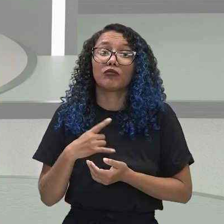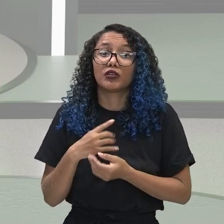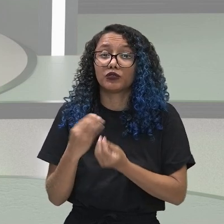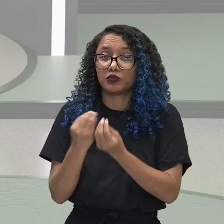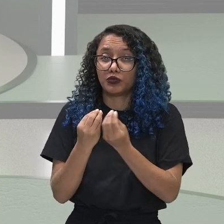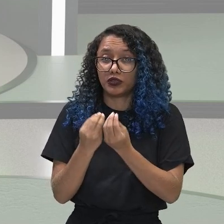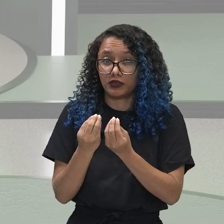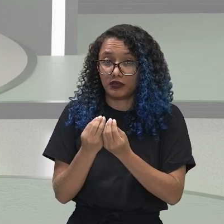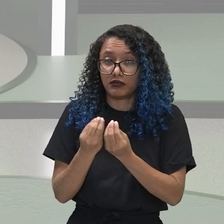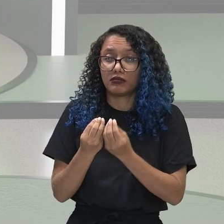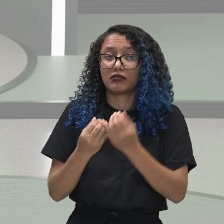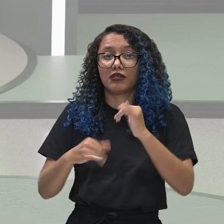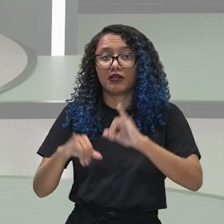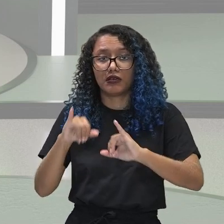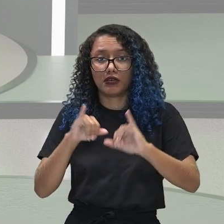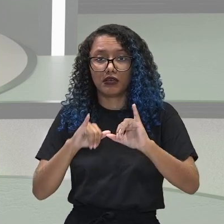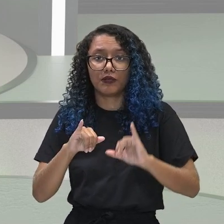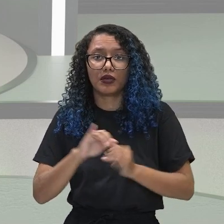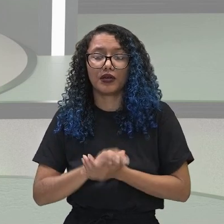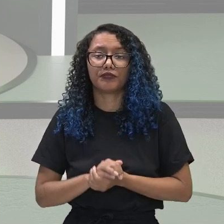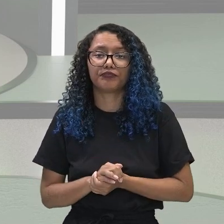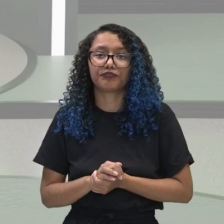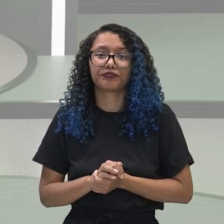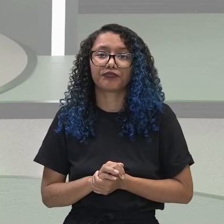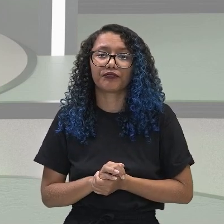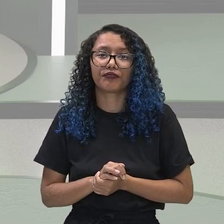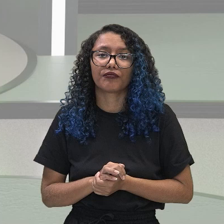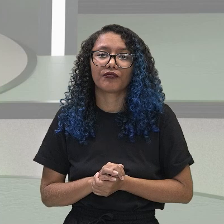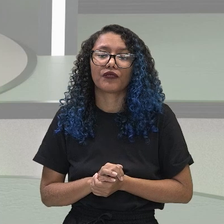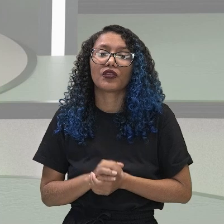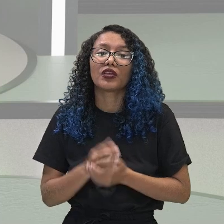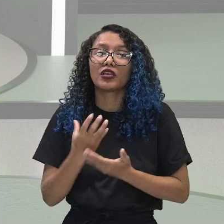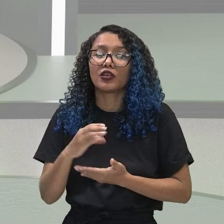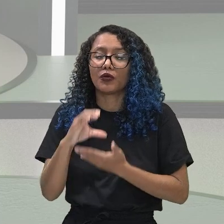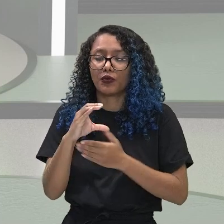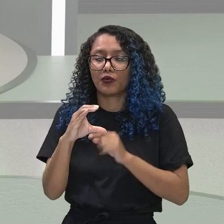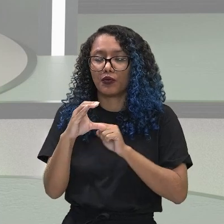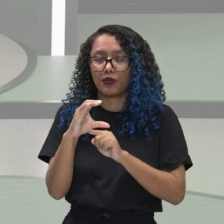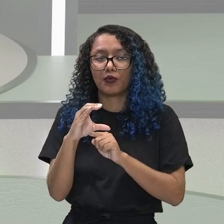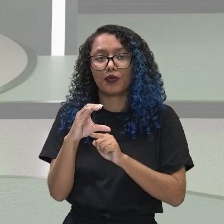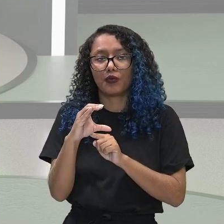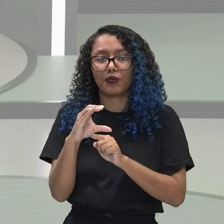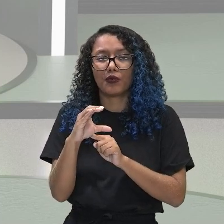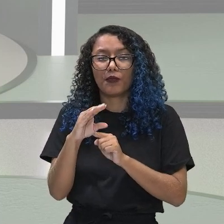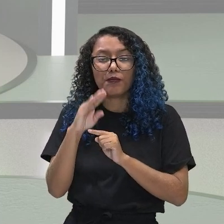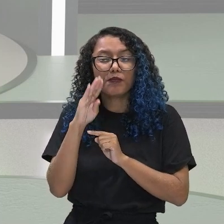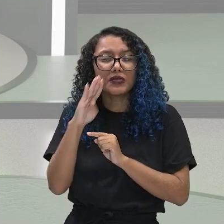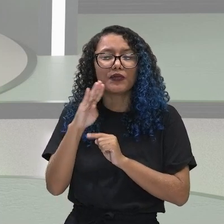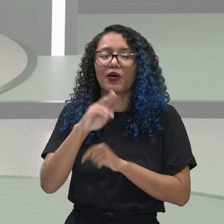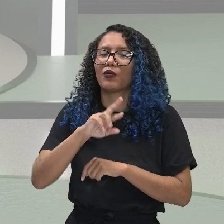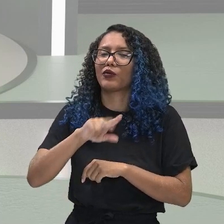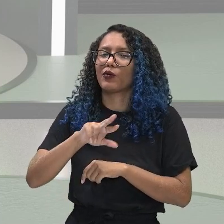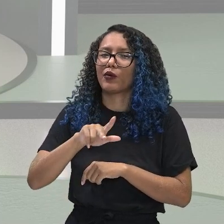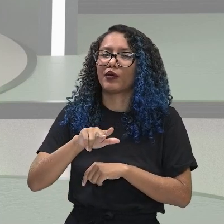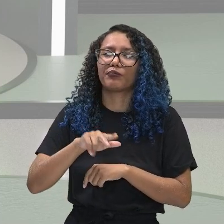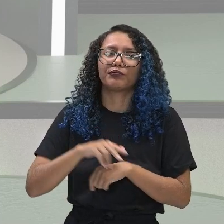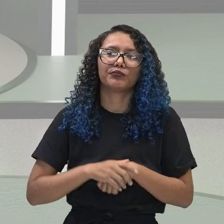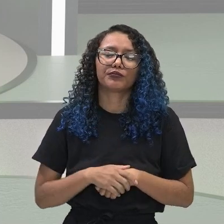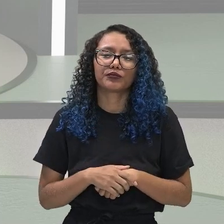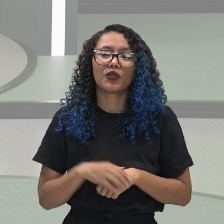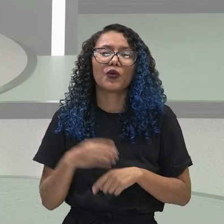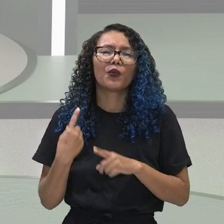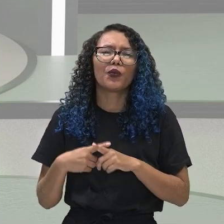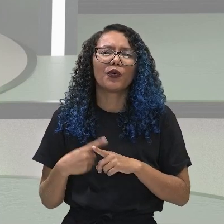químicas que não apresentam como elemento central o carbono. Porque